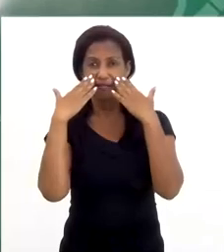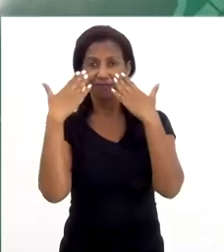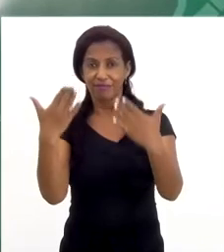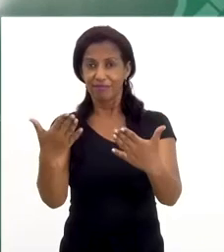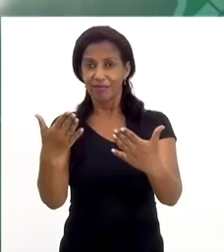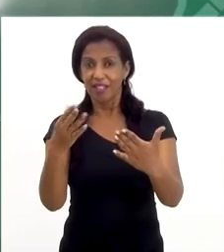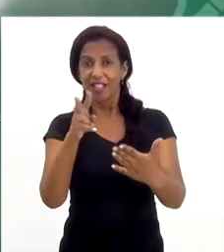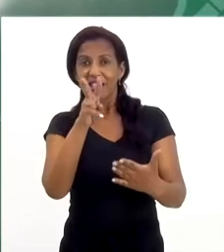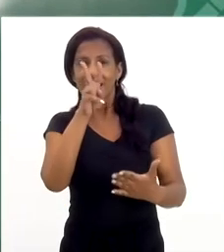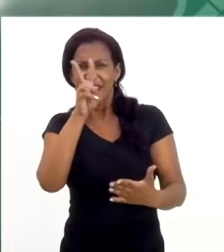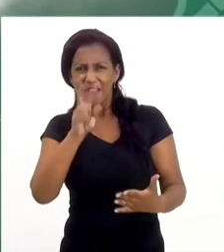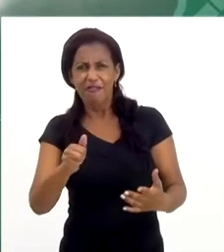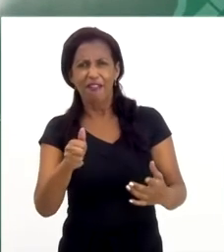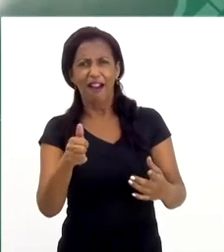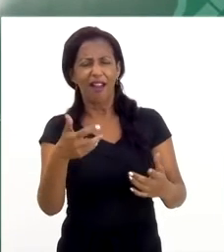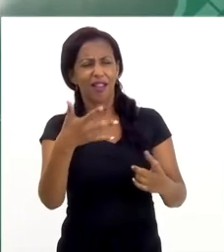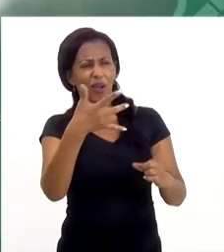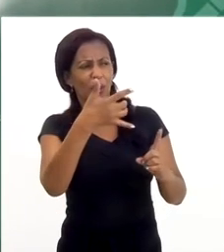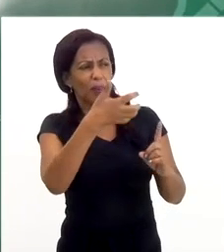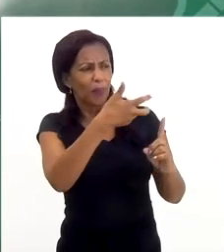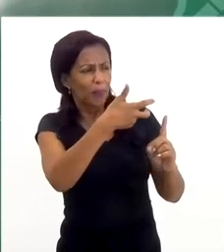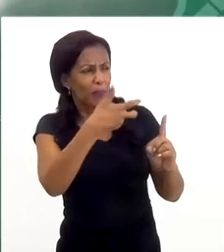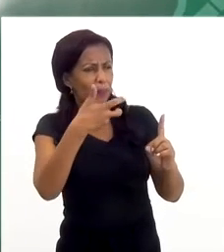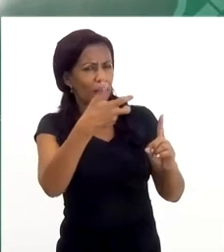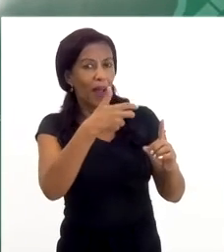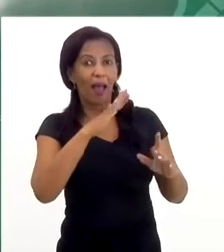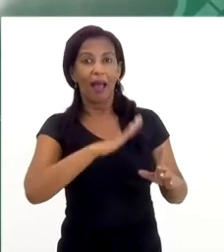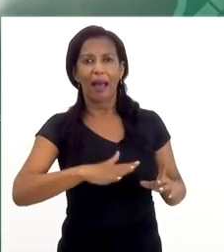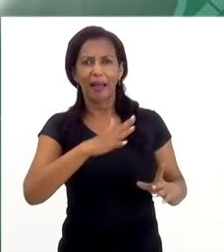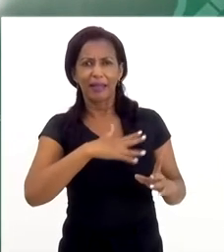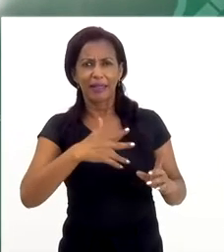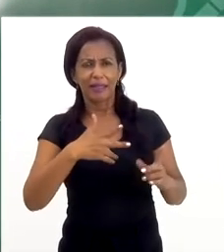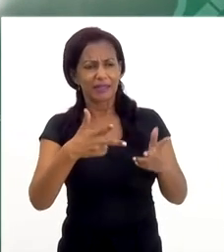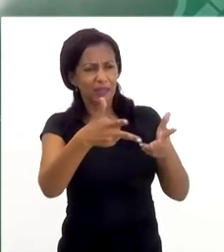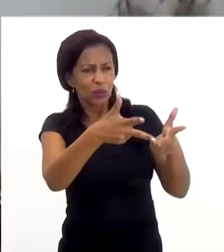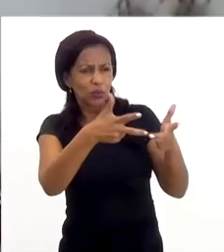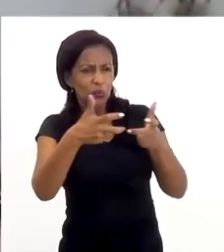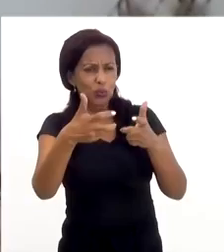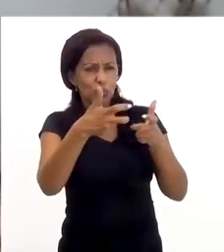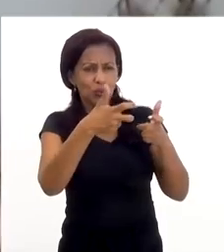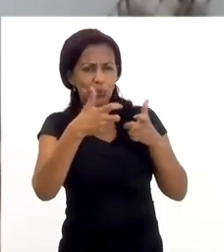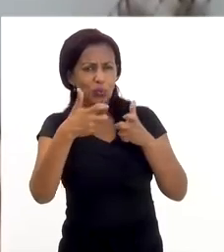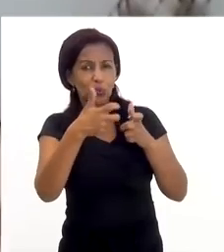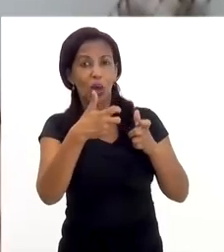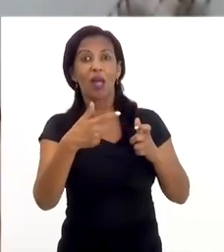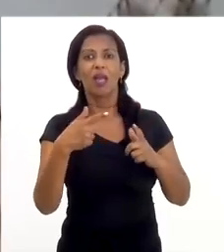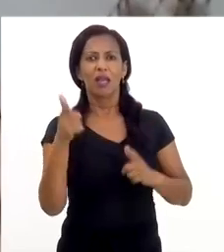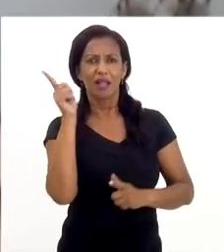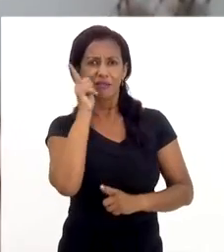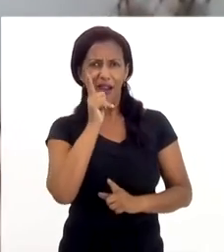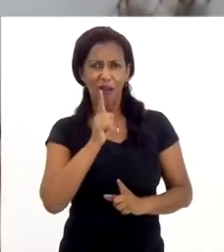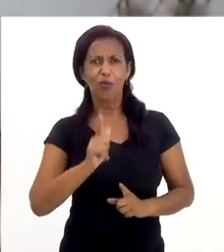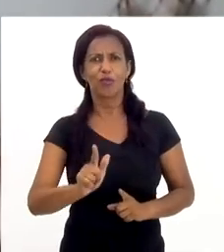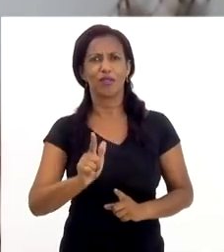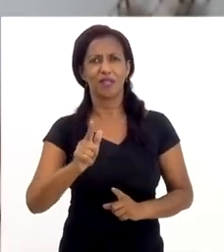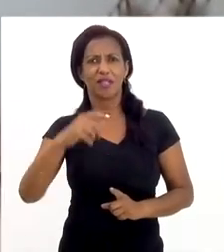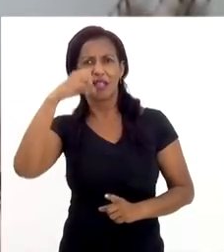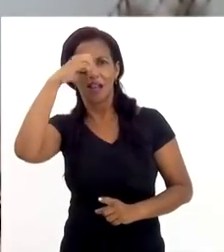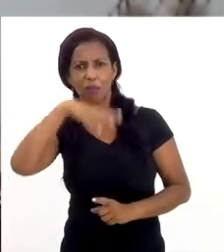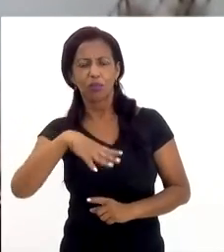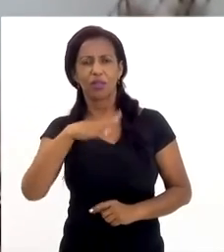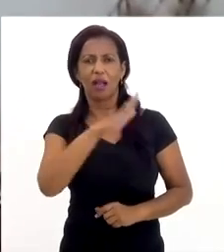está aqui diante de nós e que ele vai aliciar e criança e através do Saber prinz saber Prime se ele vai